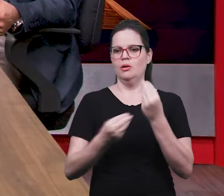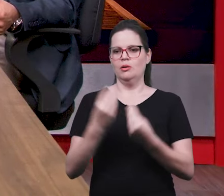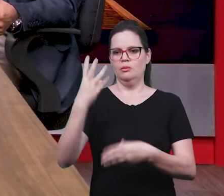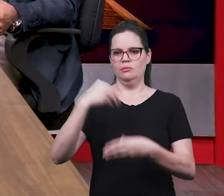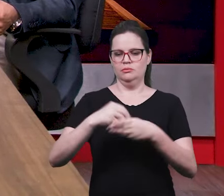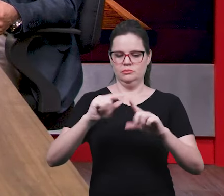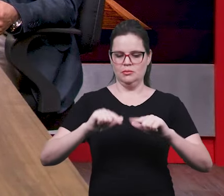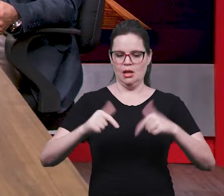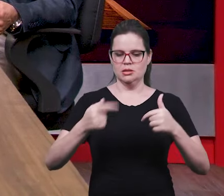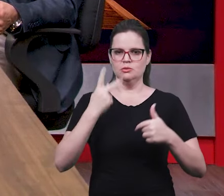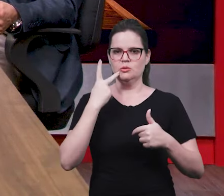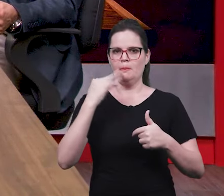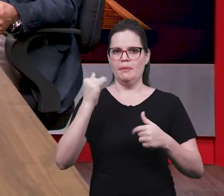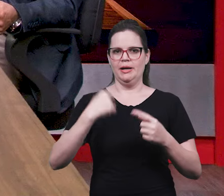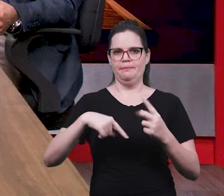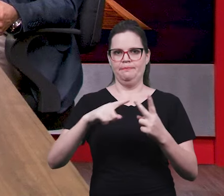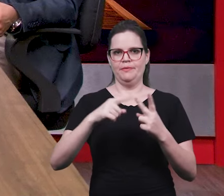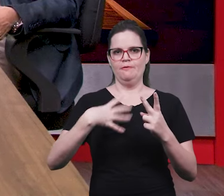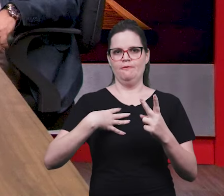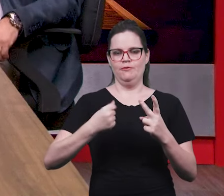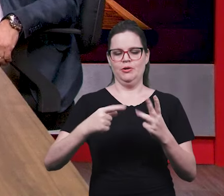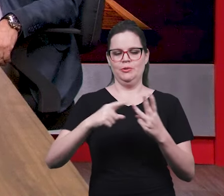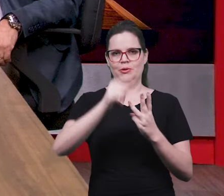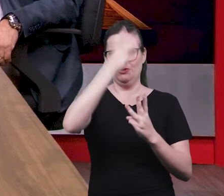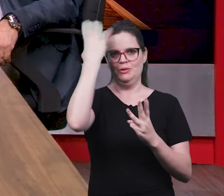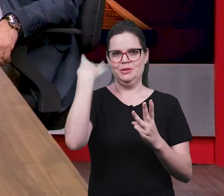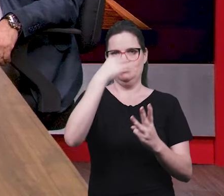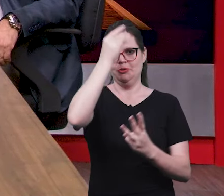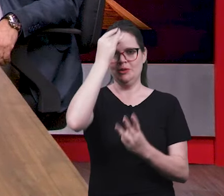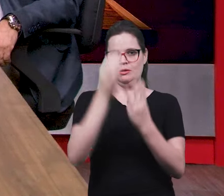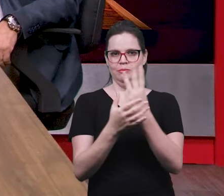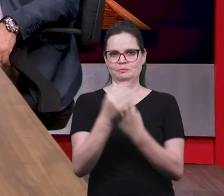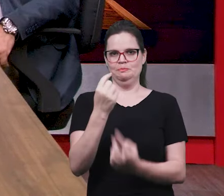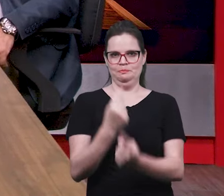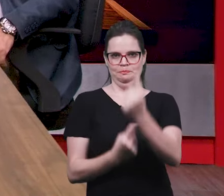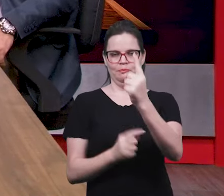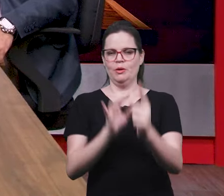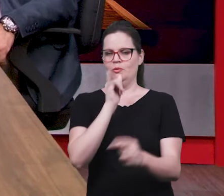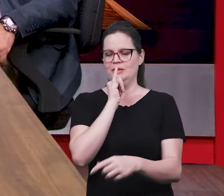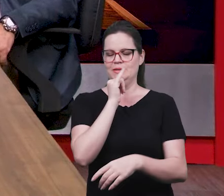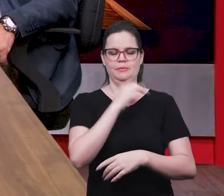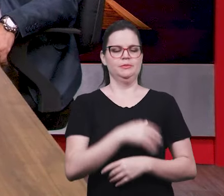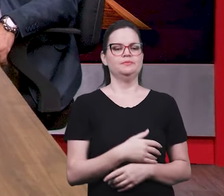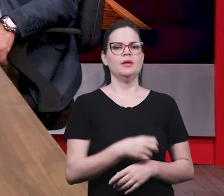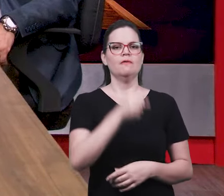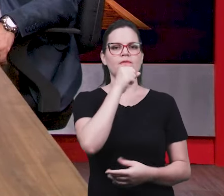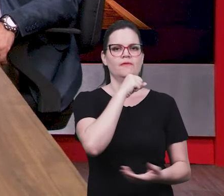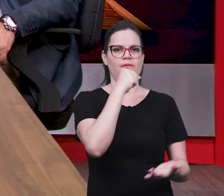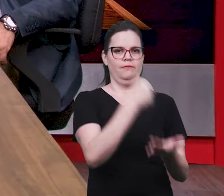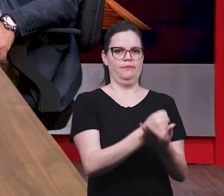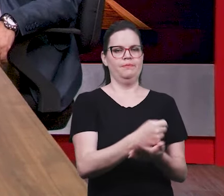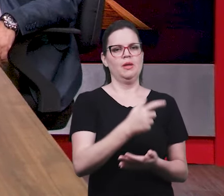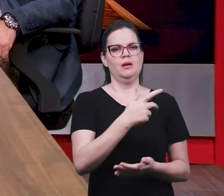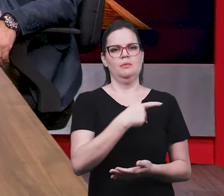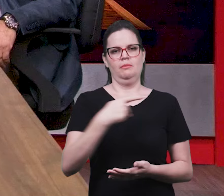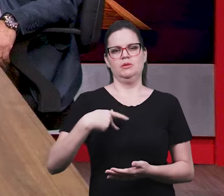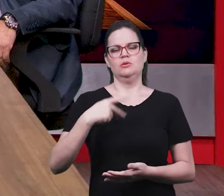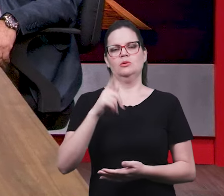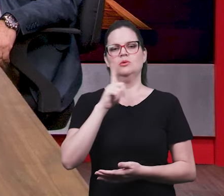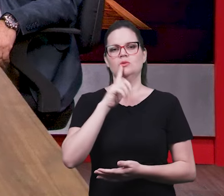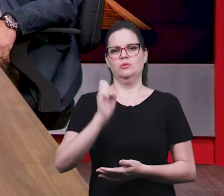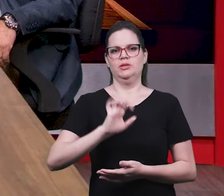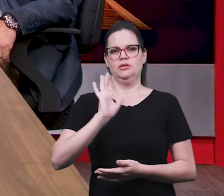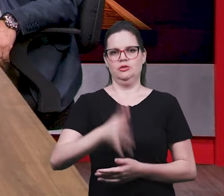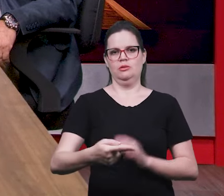do Deus Pai, Deus Filho e Deus Espírito Santo. Por exemplo, no Velho Testamento, o pastor Luiz já citou o versículo aqui,